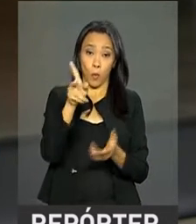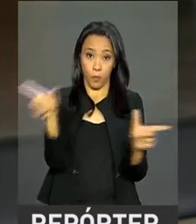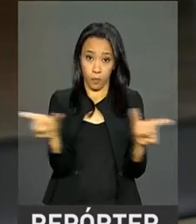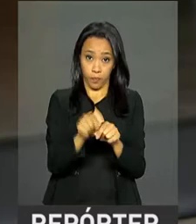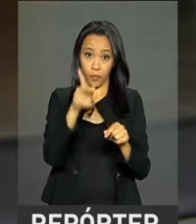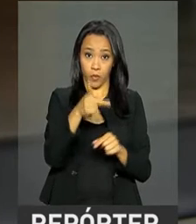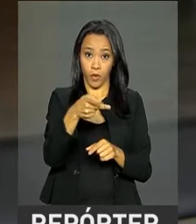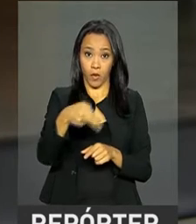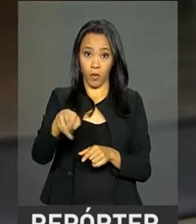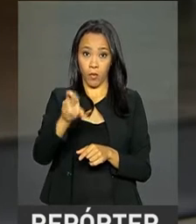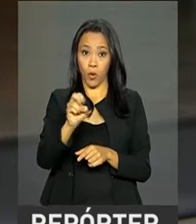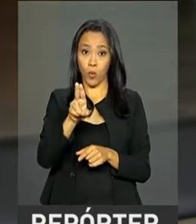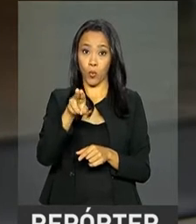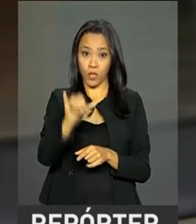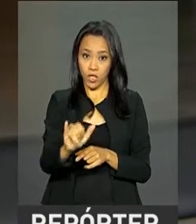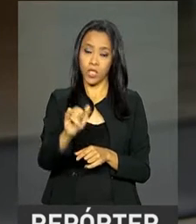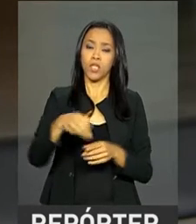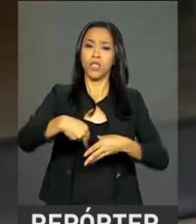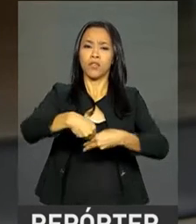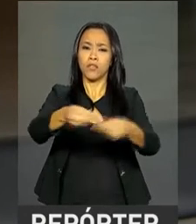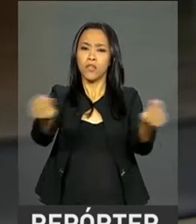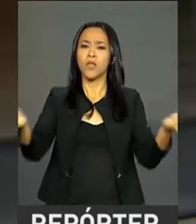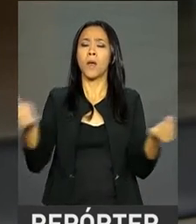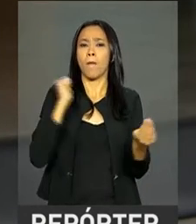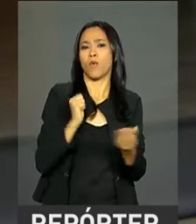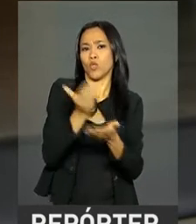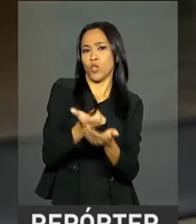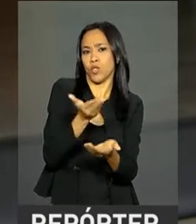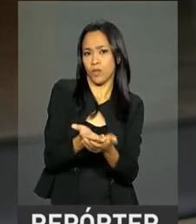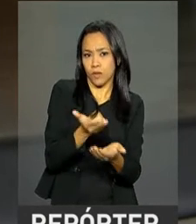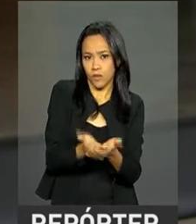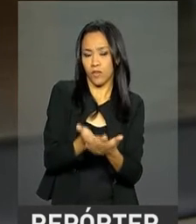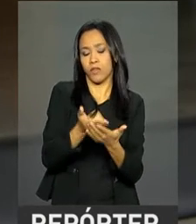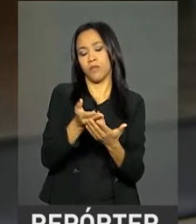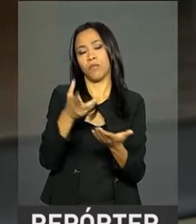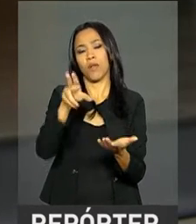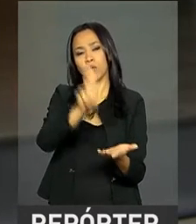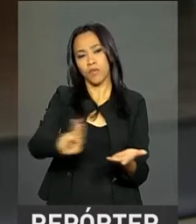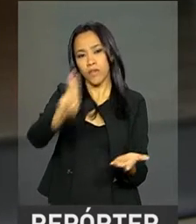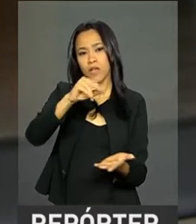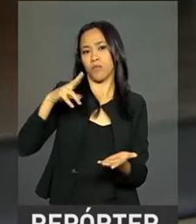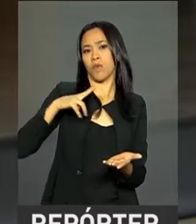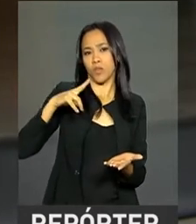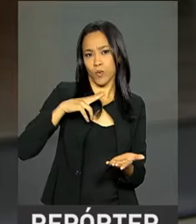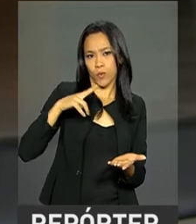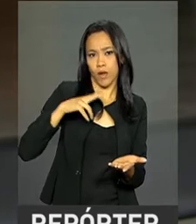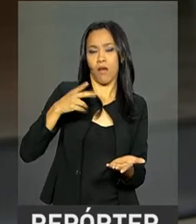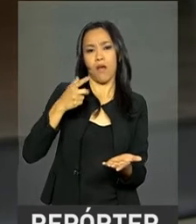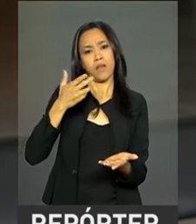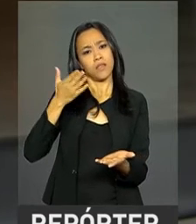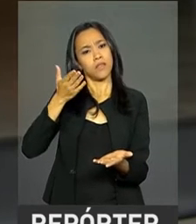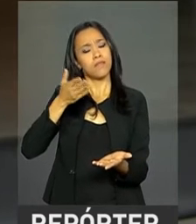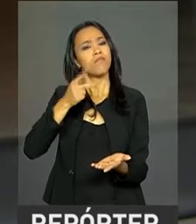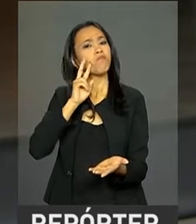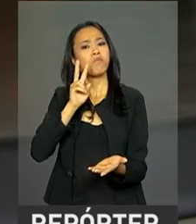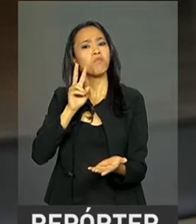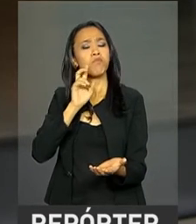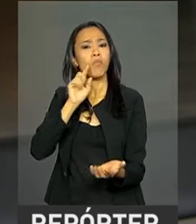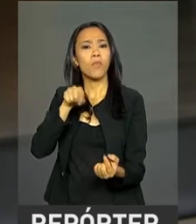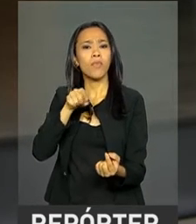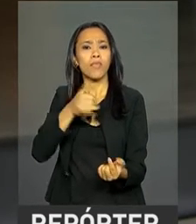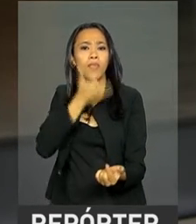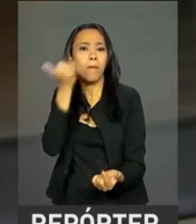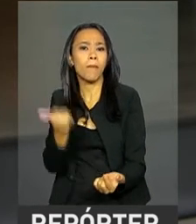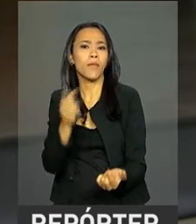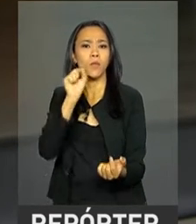de ensino, bolsas de estudo em instituições particulares, privadas, de acordo com o desempenho do estudante